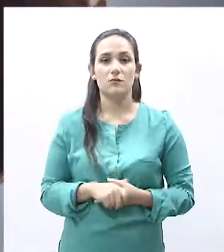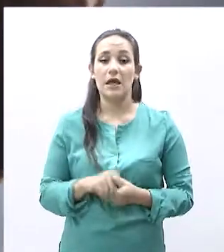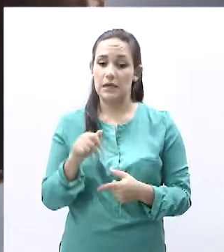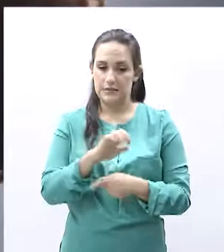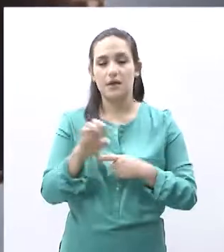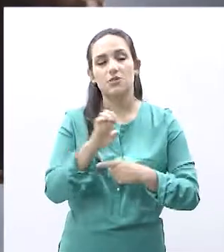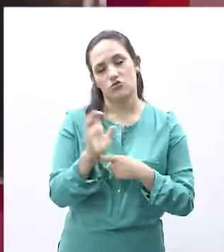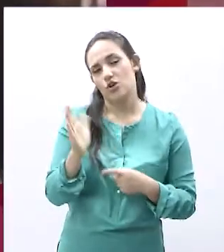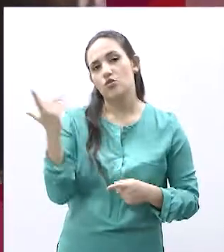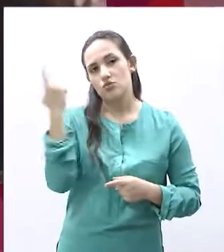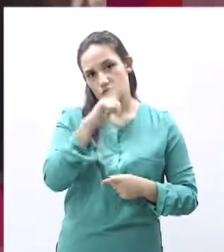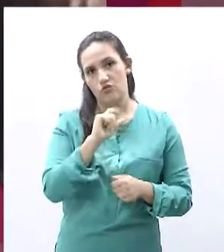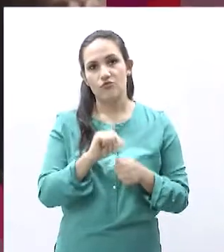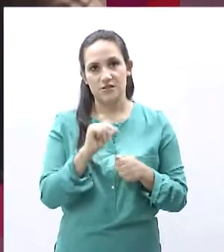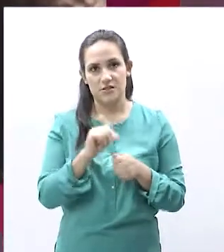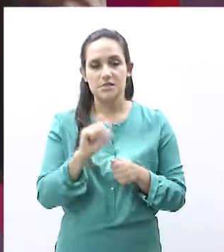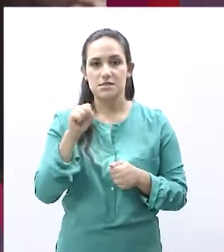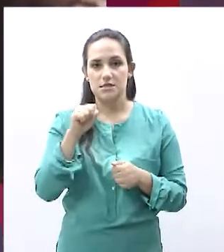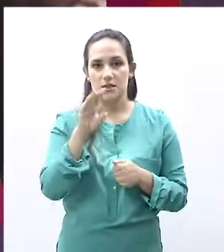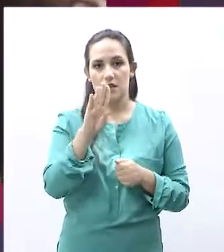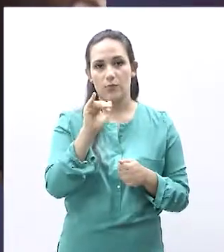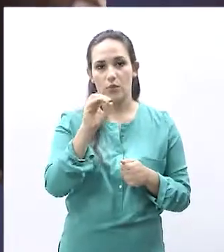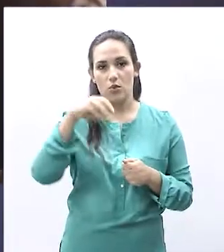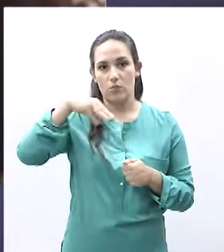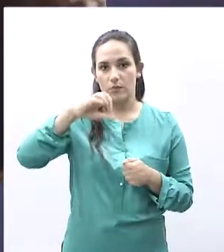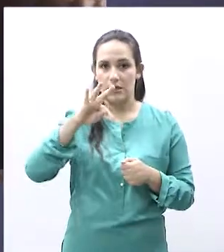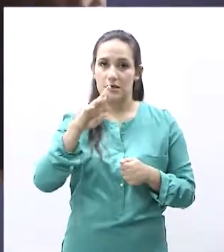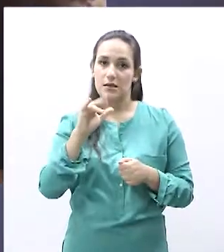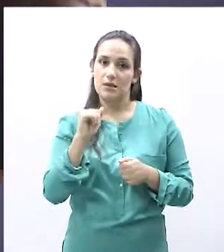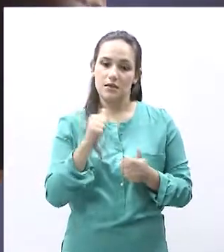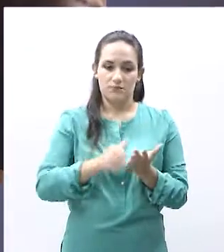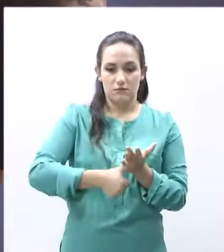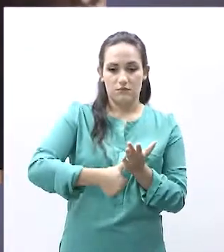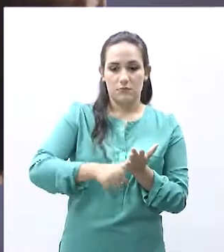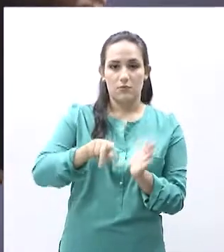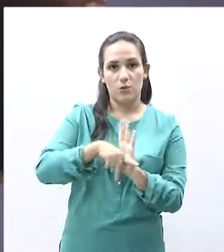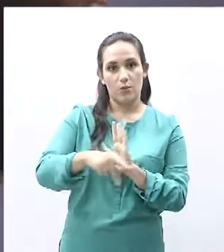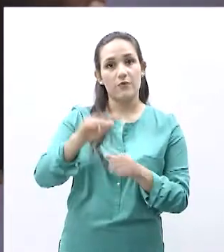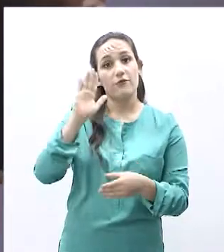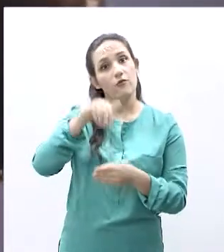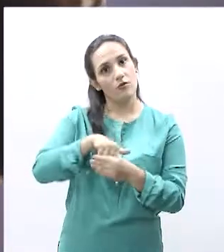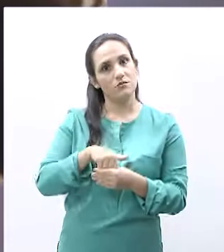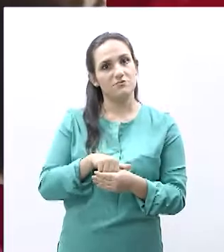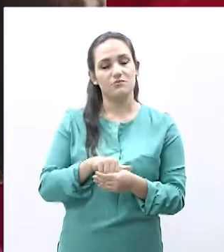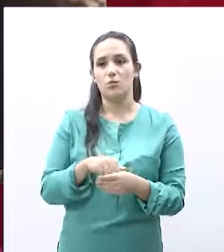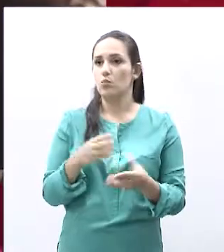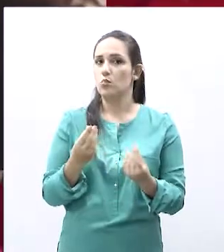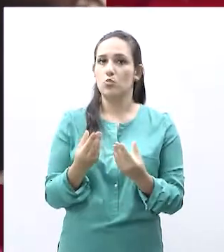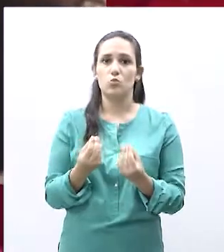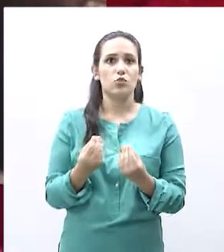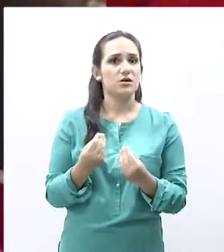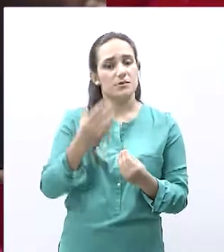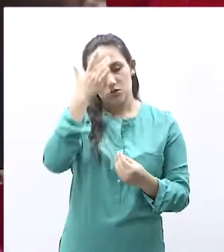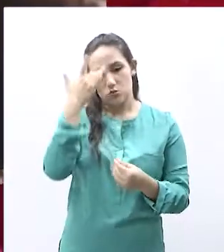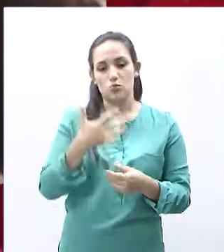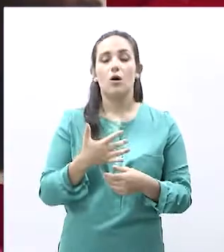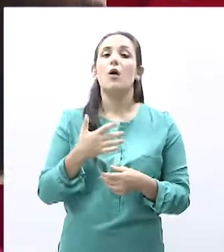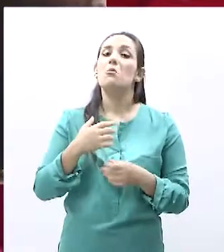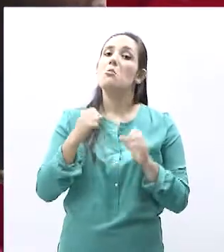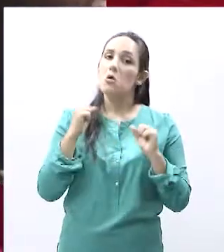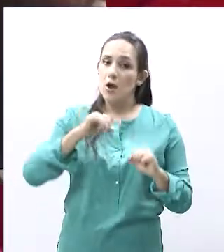já passou por isso, né, pela biometria do título eleitoral. Então, nós temos aí uma imensidão de pessoas que podem